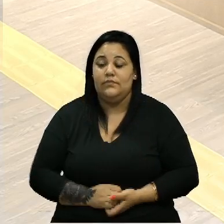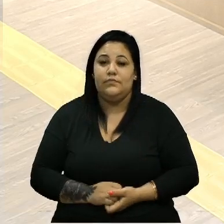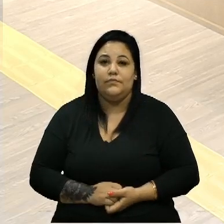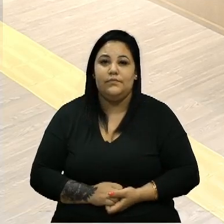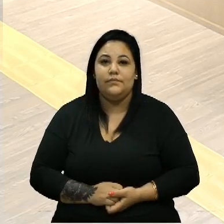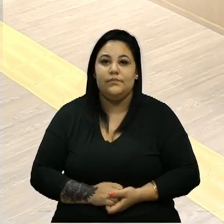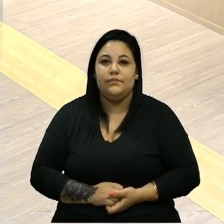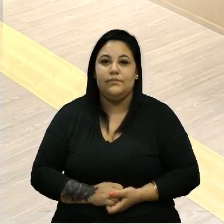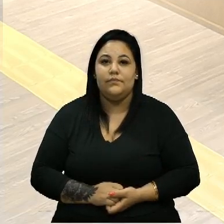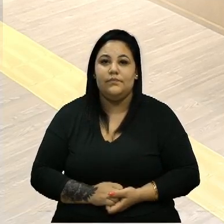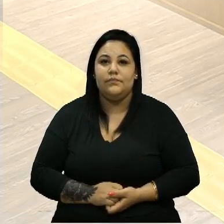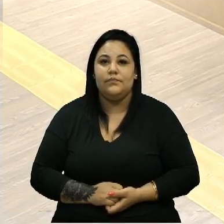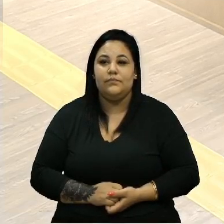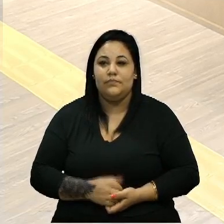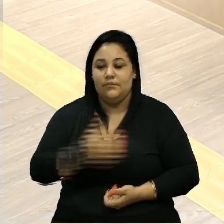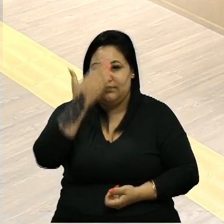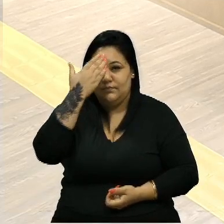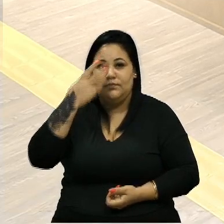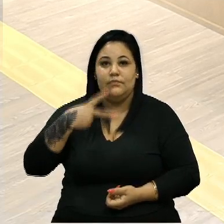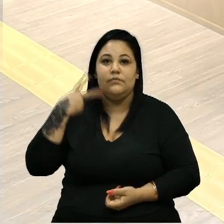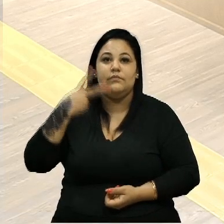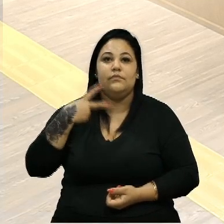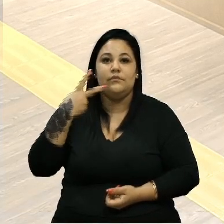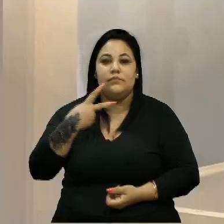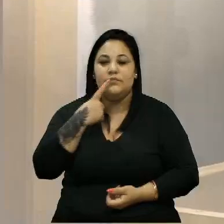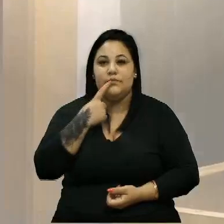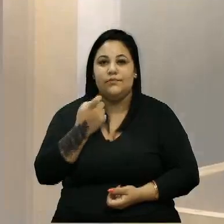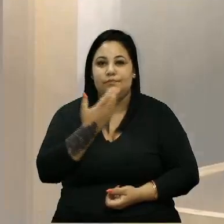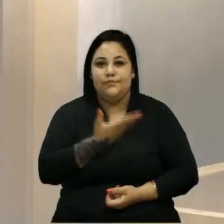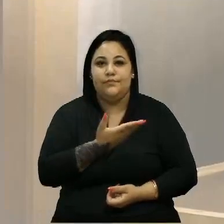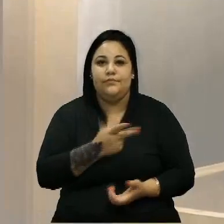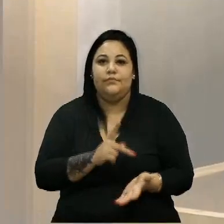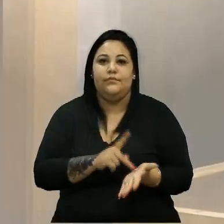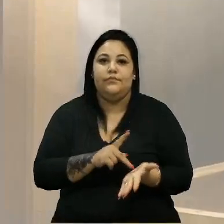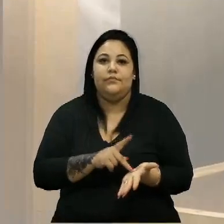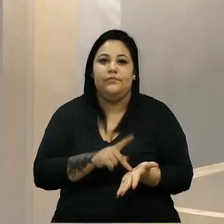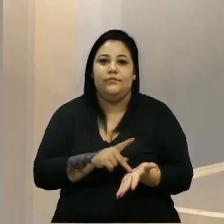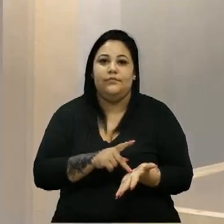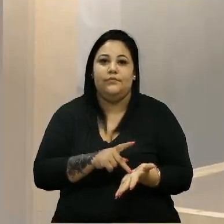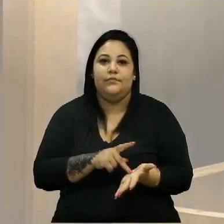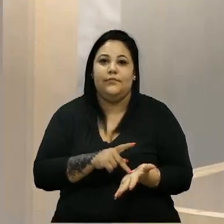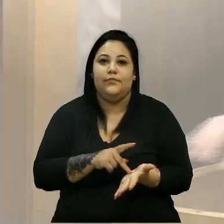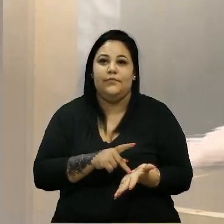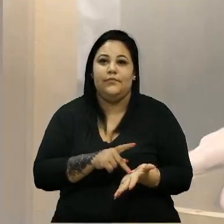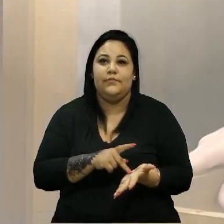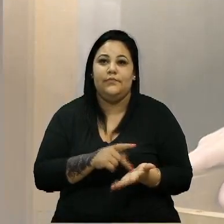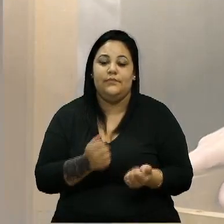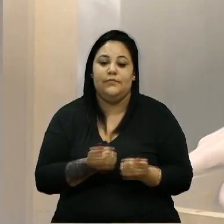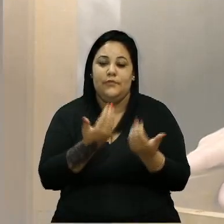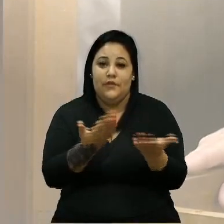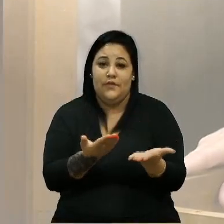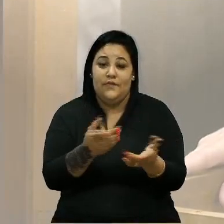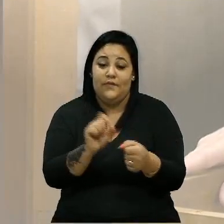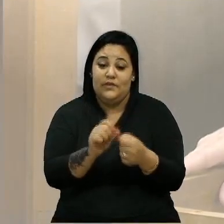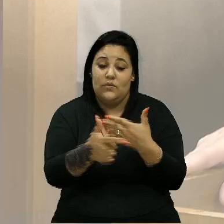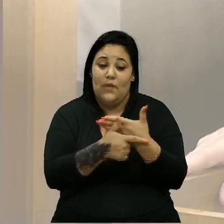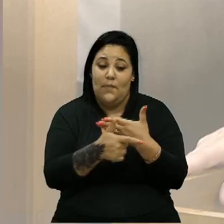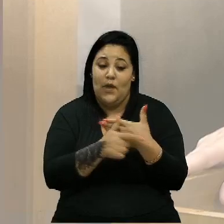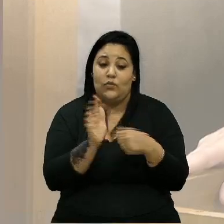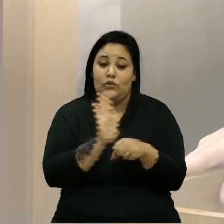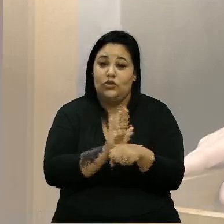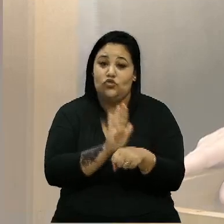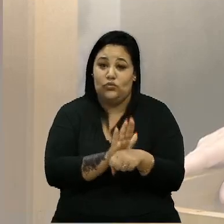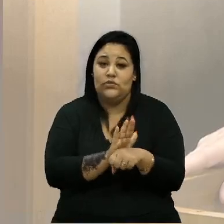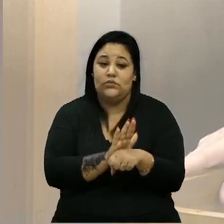Rose. Exatamente. E quanto mais o município deixa de desenvolver o seu papel, de prestar o seu papel nesse auxílio e